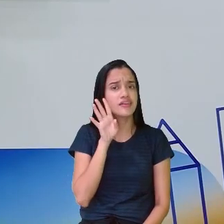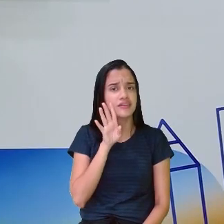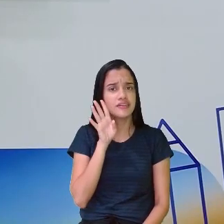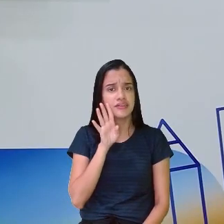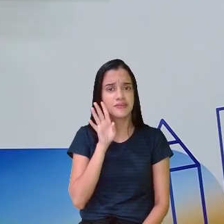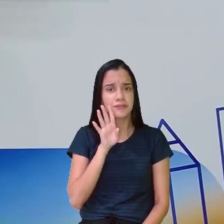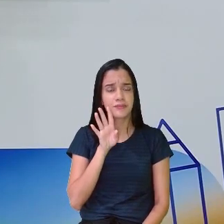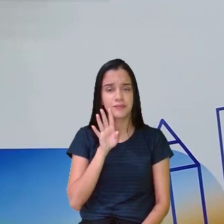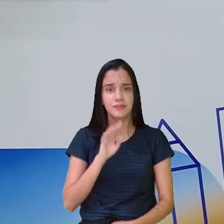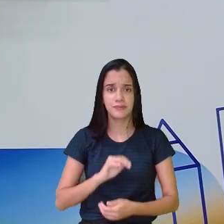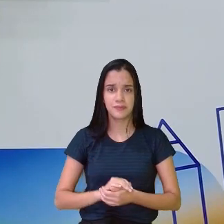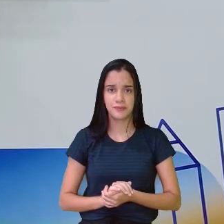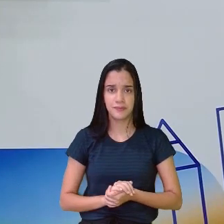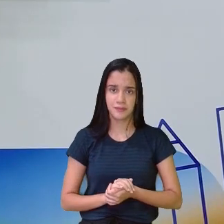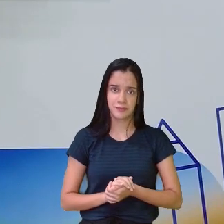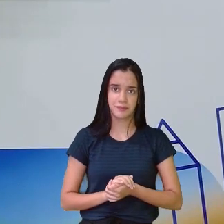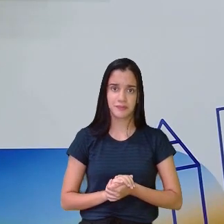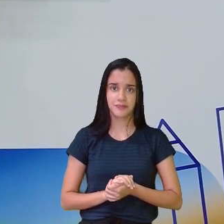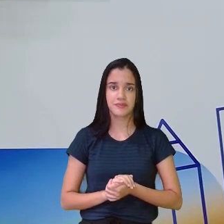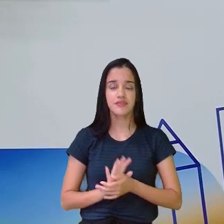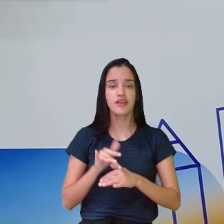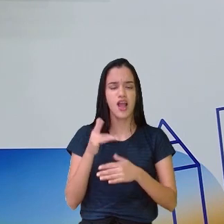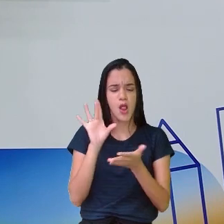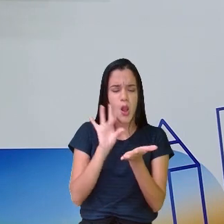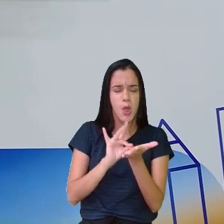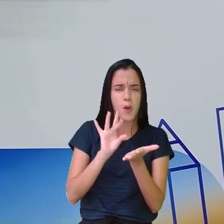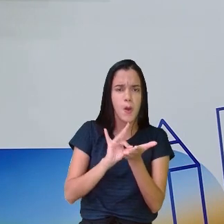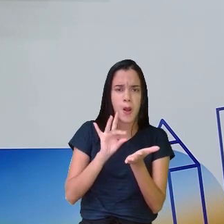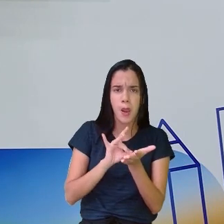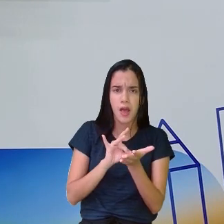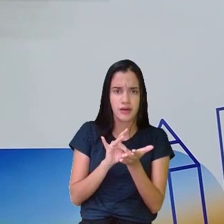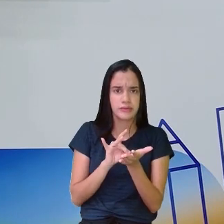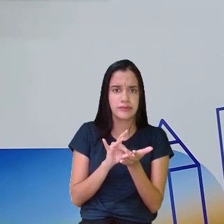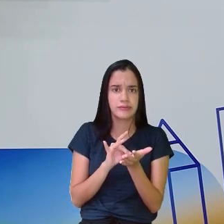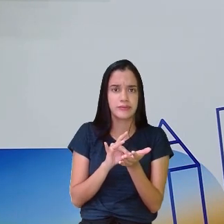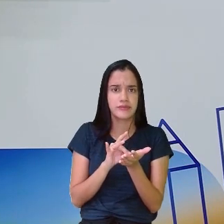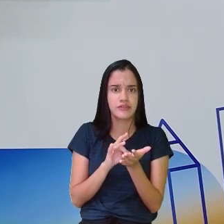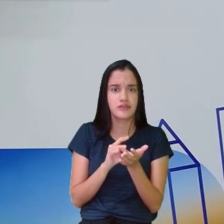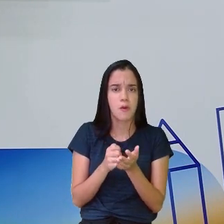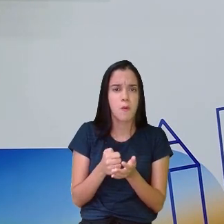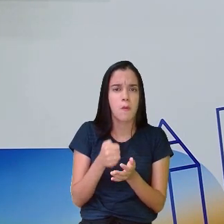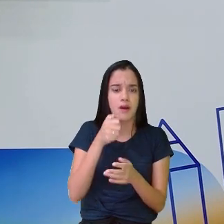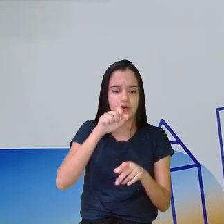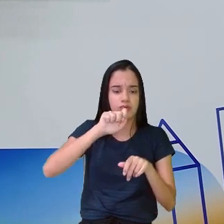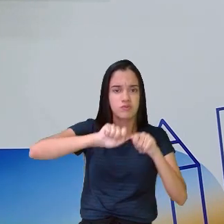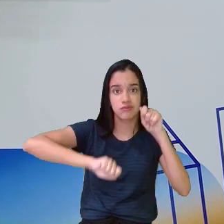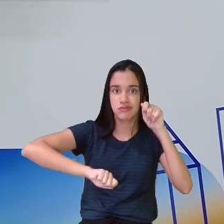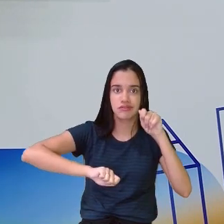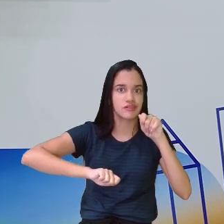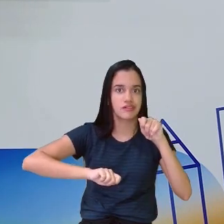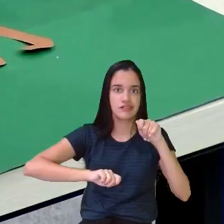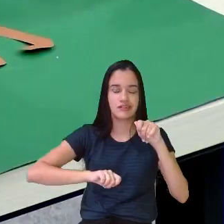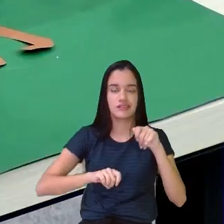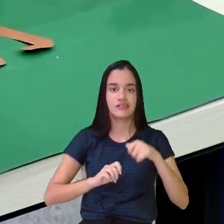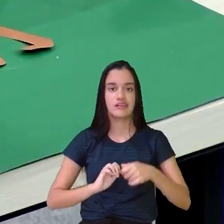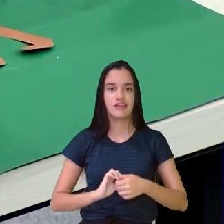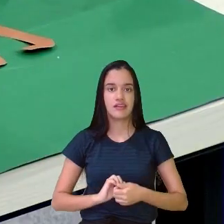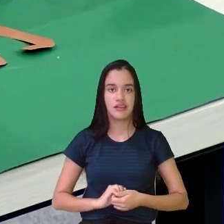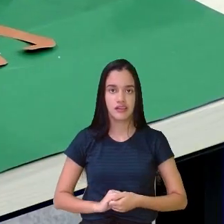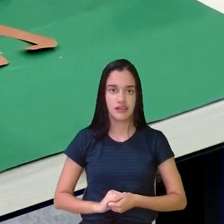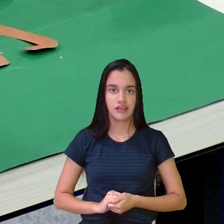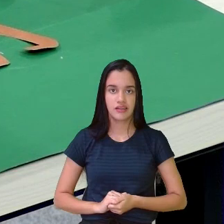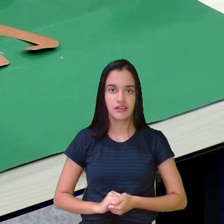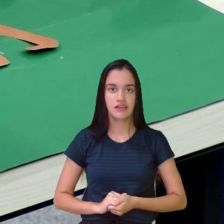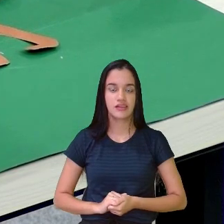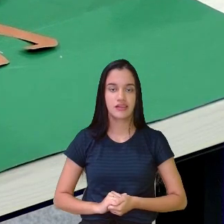fica aquela coisa totalmente colada, aquela coisa prestes a se rasgar a qualquer momento, né? Assim a gente